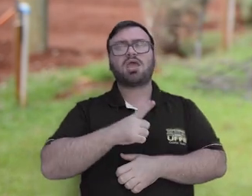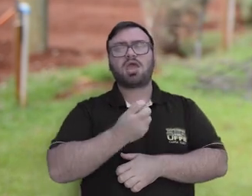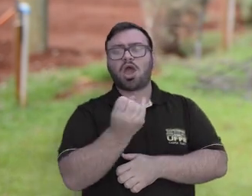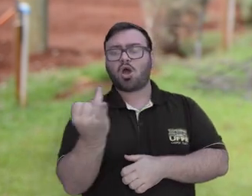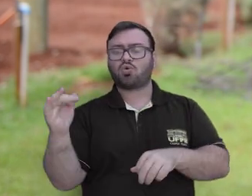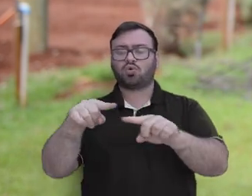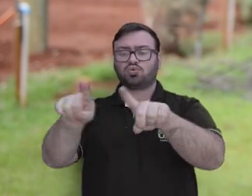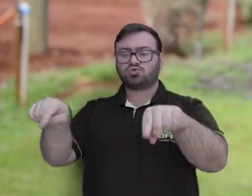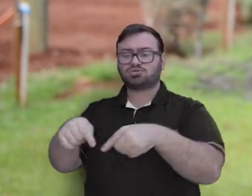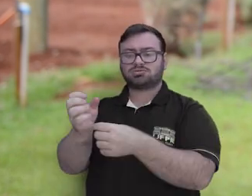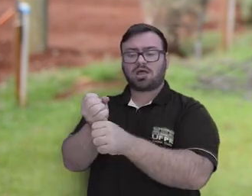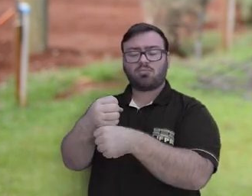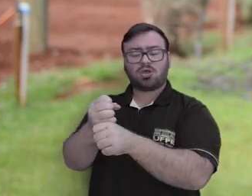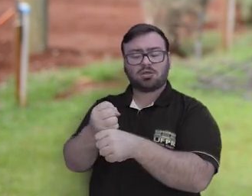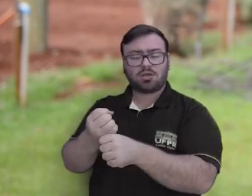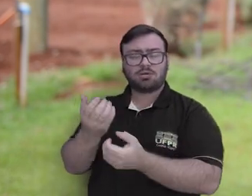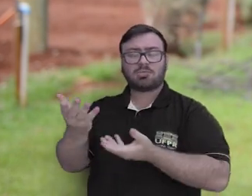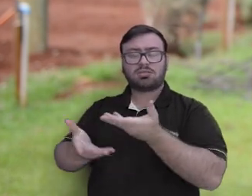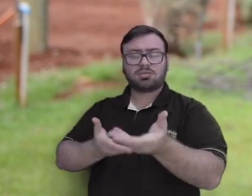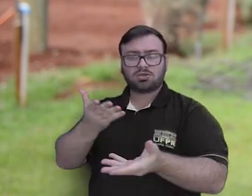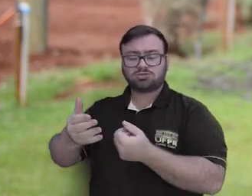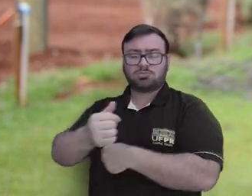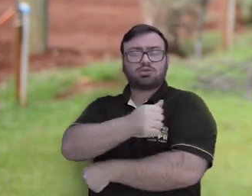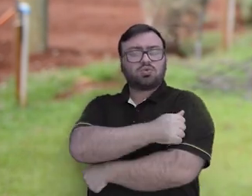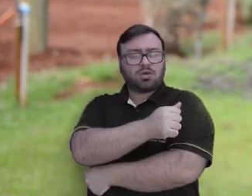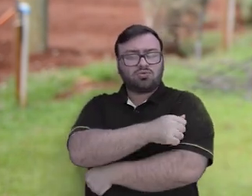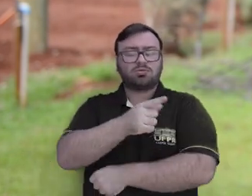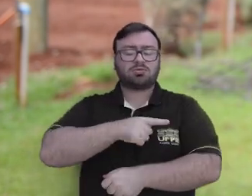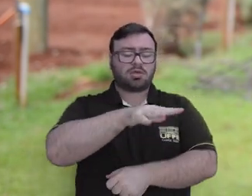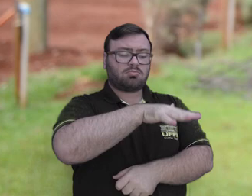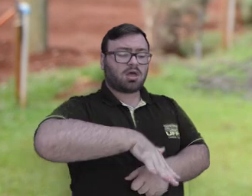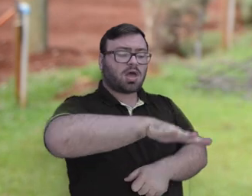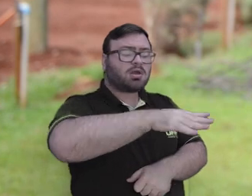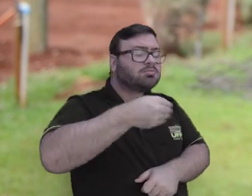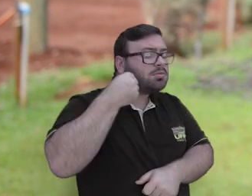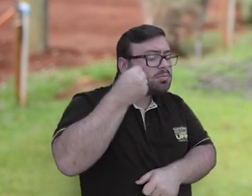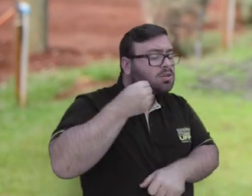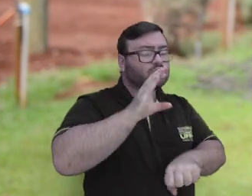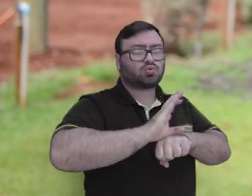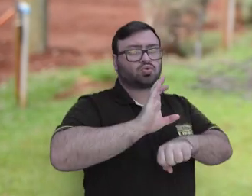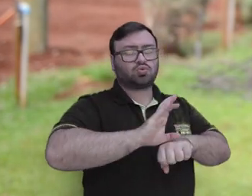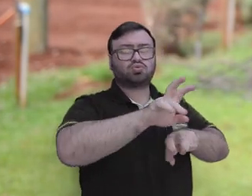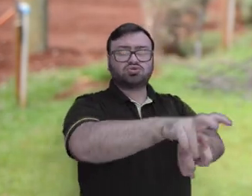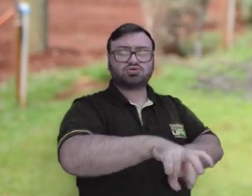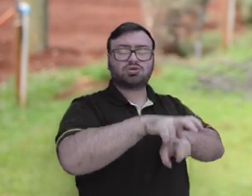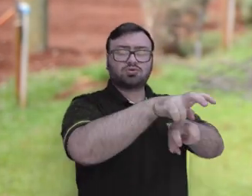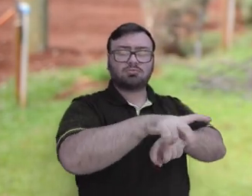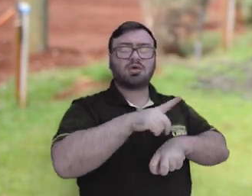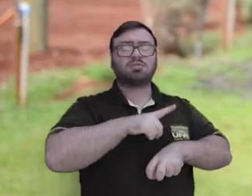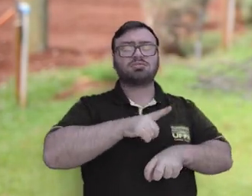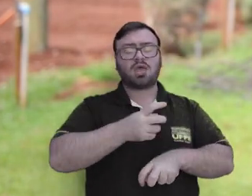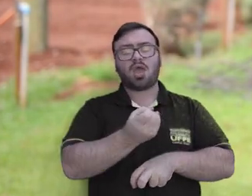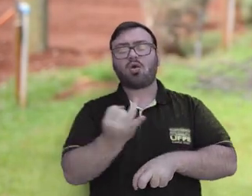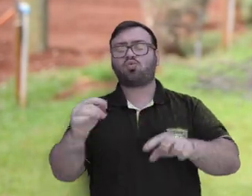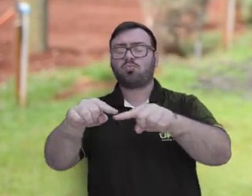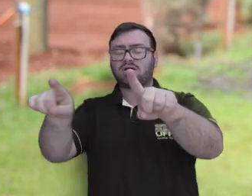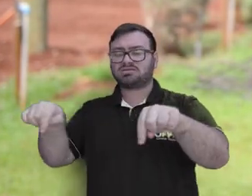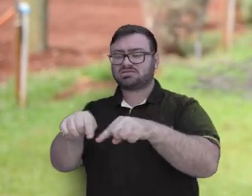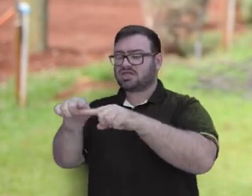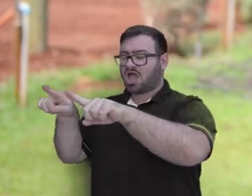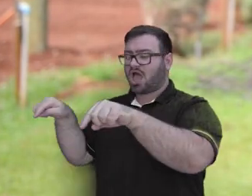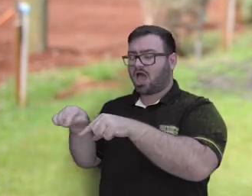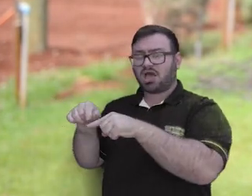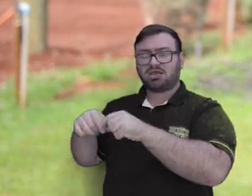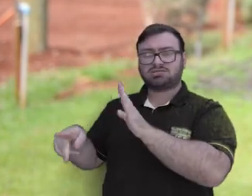série de laboratórios para atender os nossos alunos, temos uma área experimental do curso de agronomia e temos algumas áreas demonstrativas